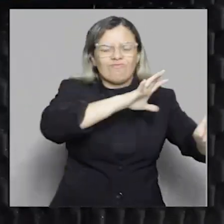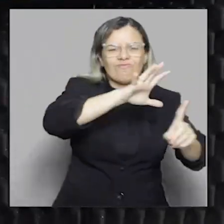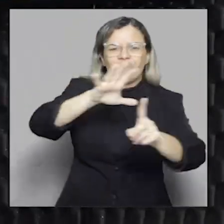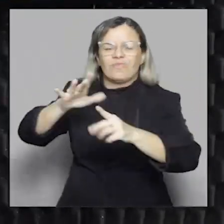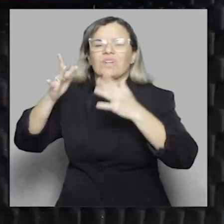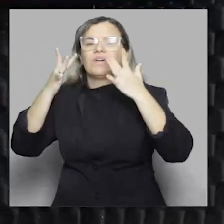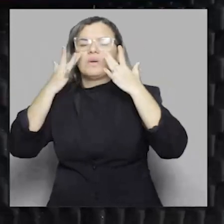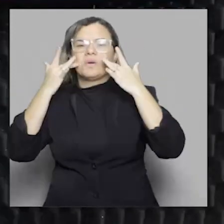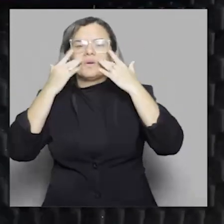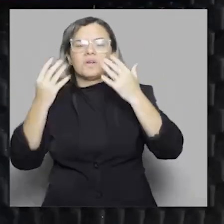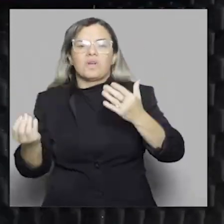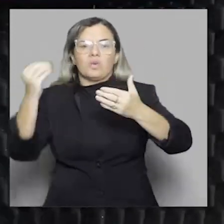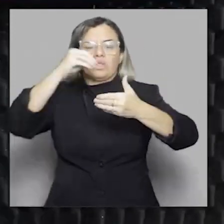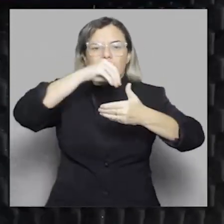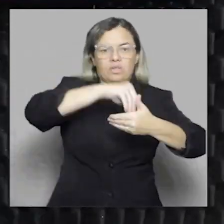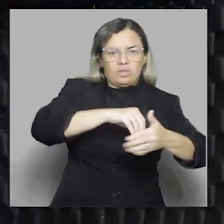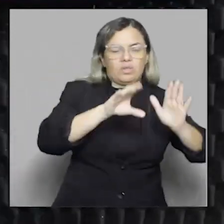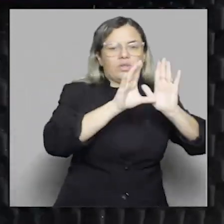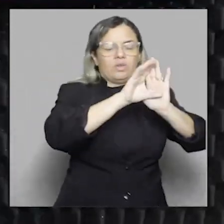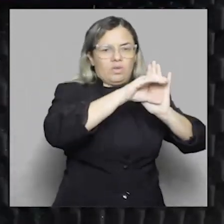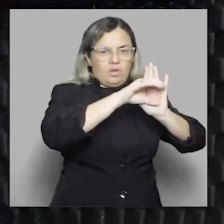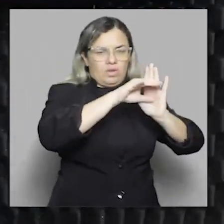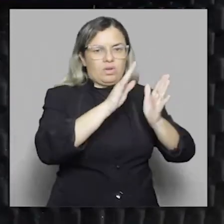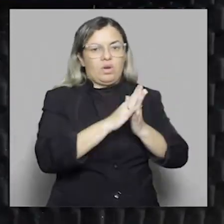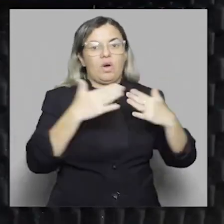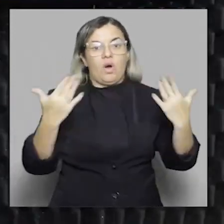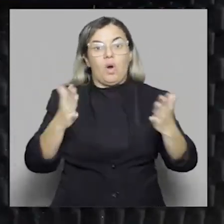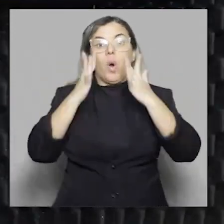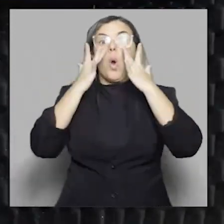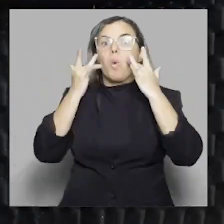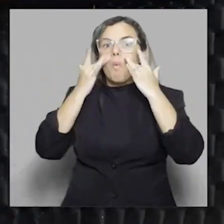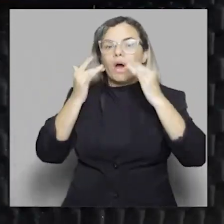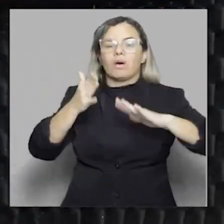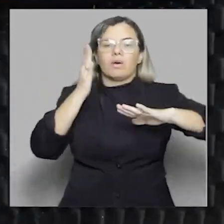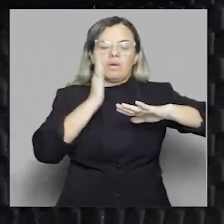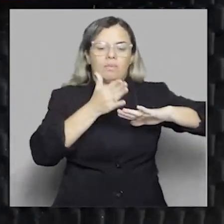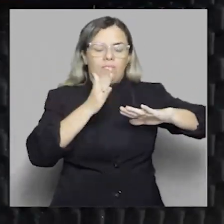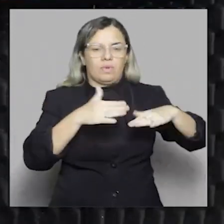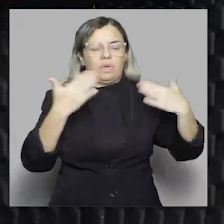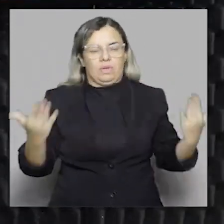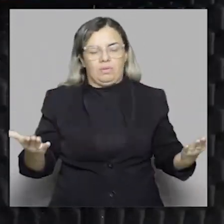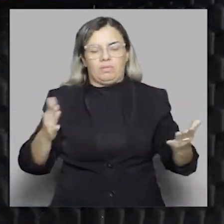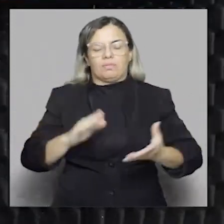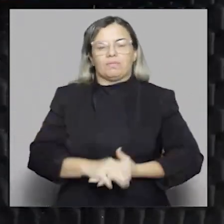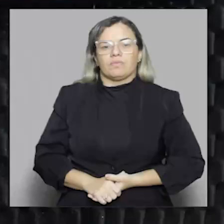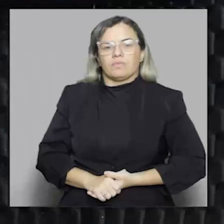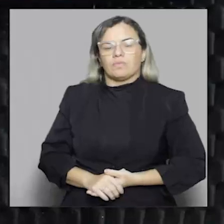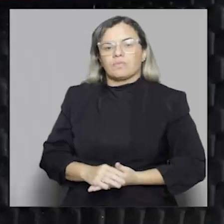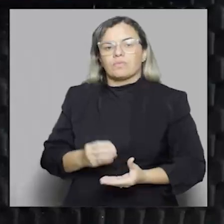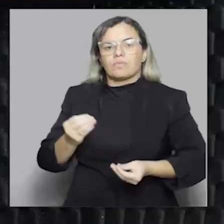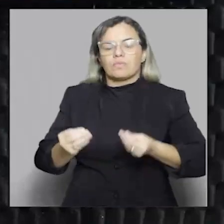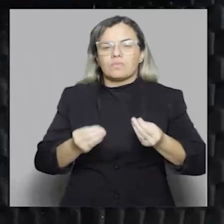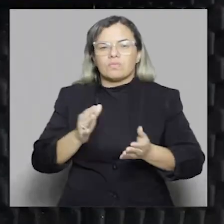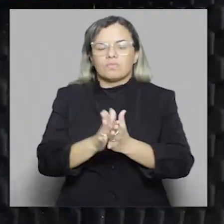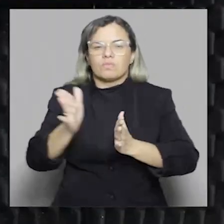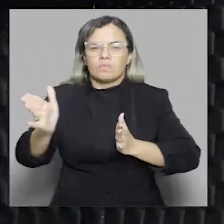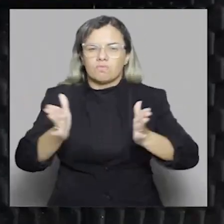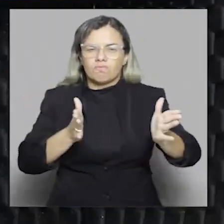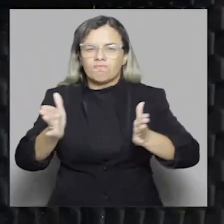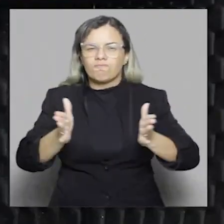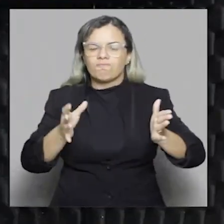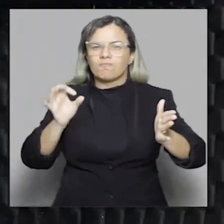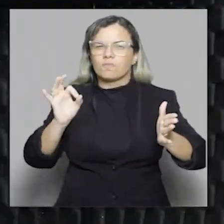fazem parte do conceito que a gente considera como arte contemporânea. Se fôssemos marcar um período